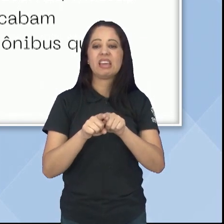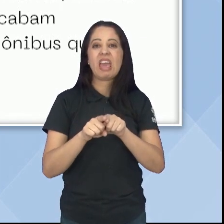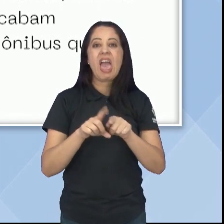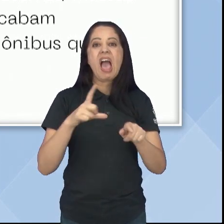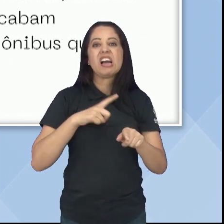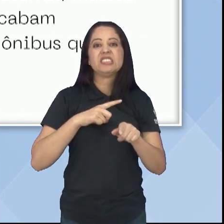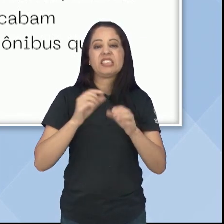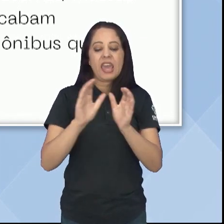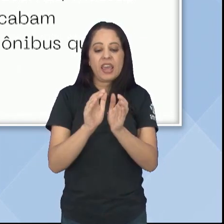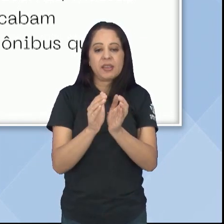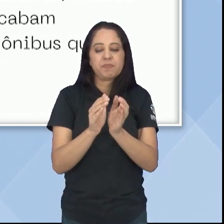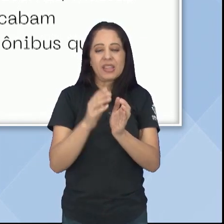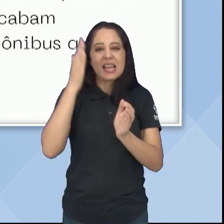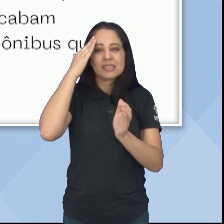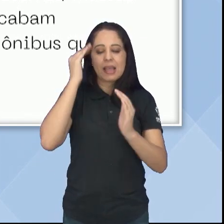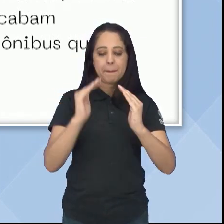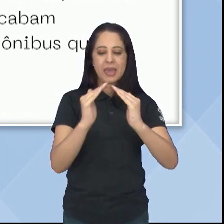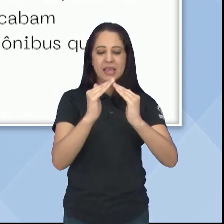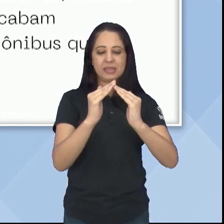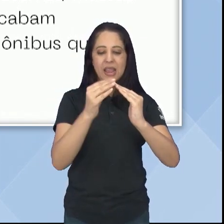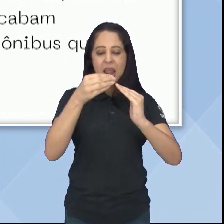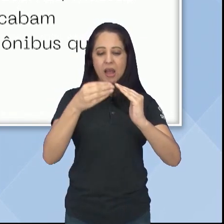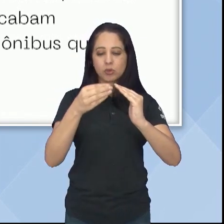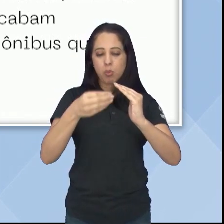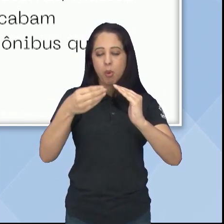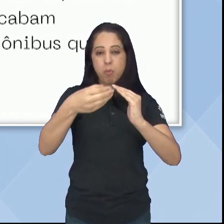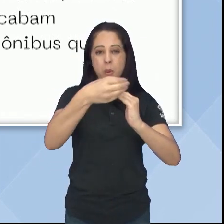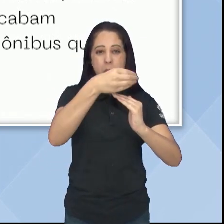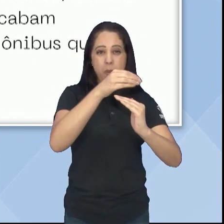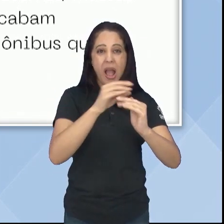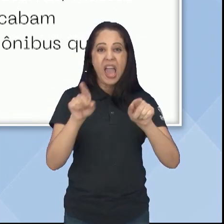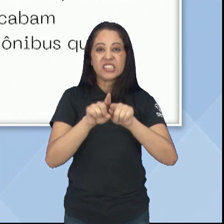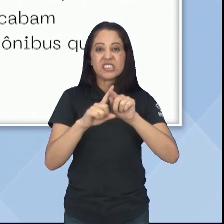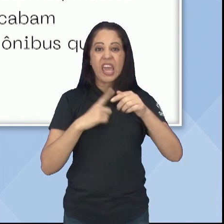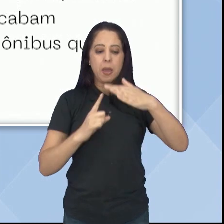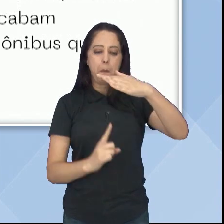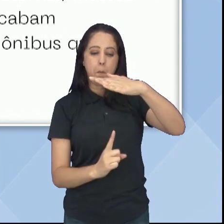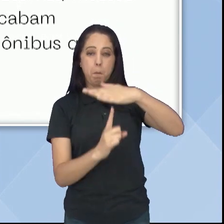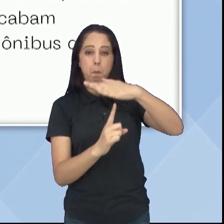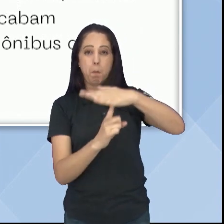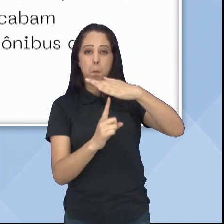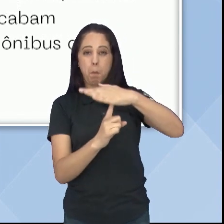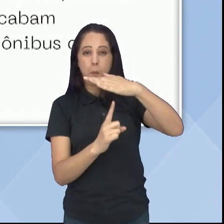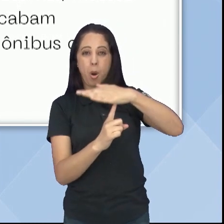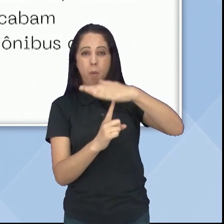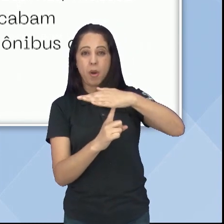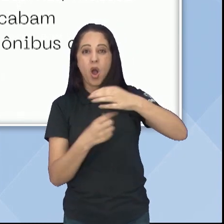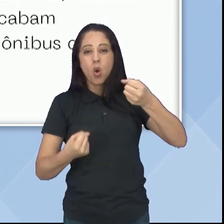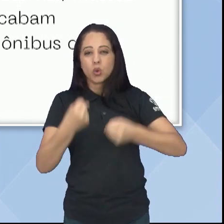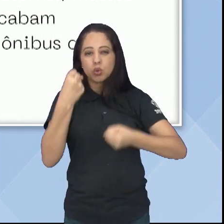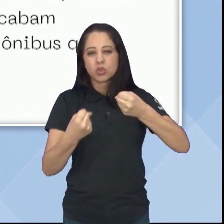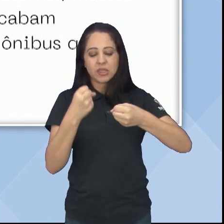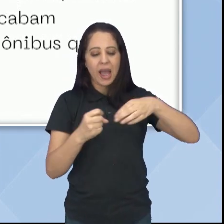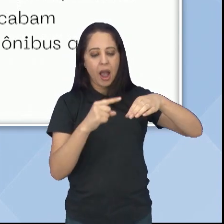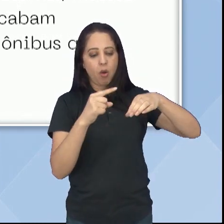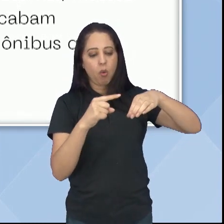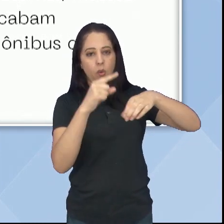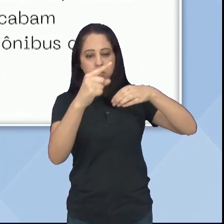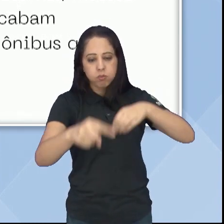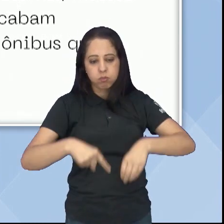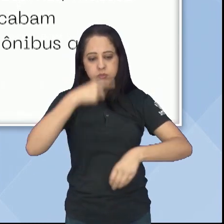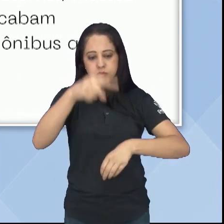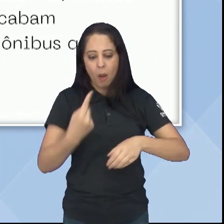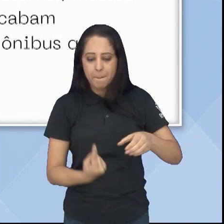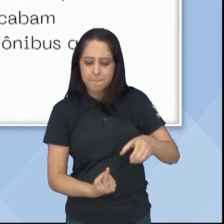telhas tipo eternite, muitos pregos e vergalhões que acabam prejudicando os carros e ônibus